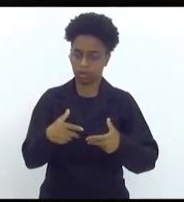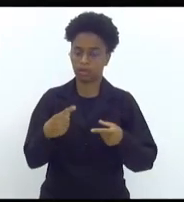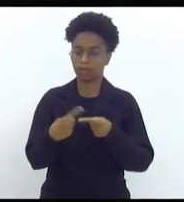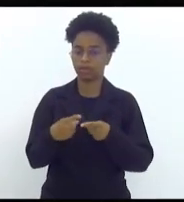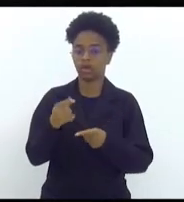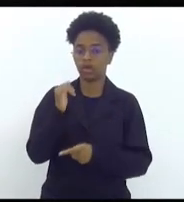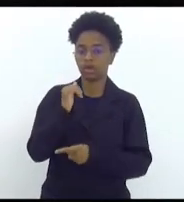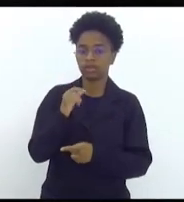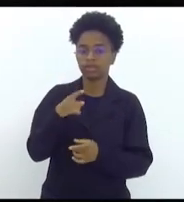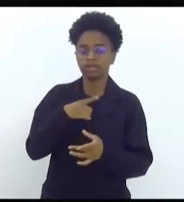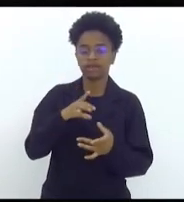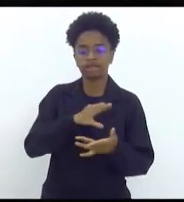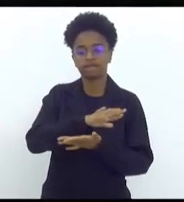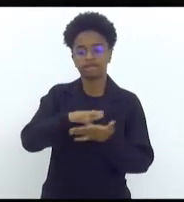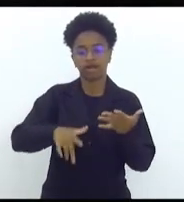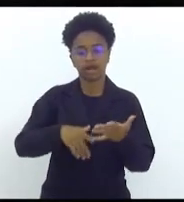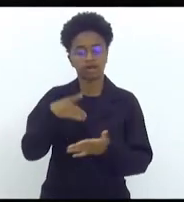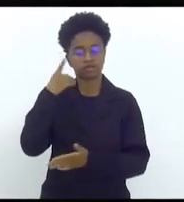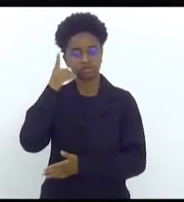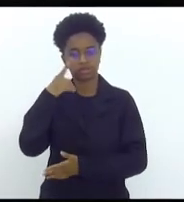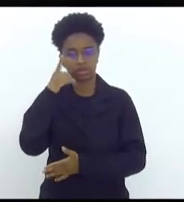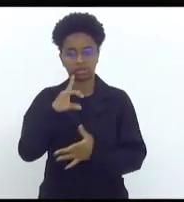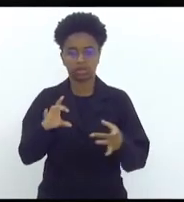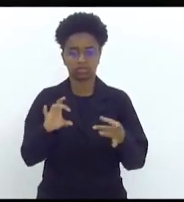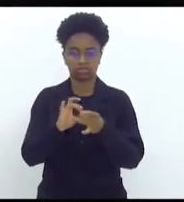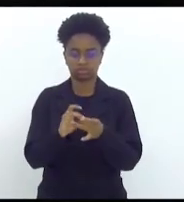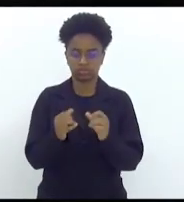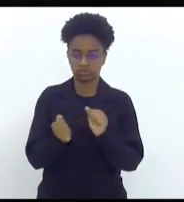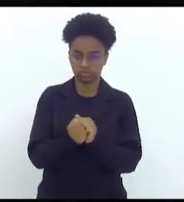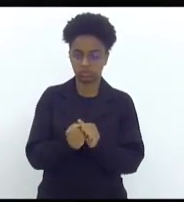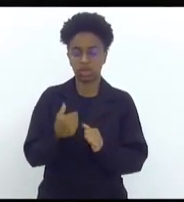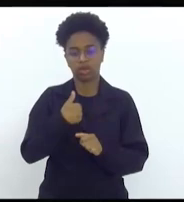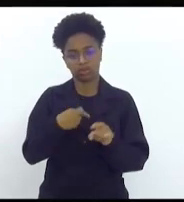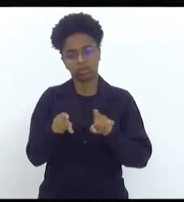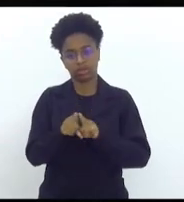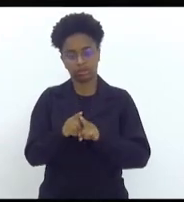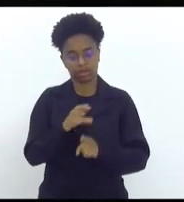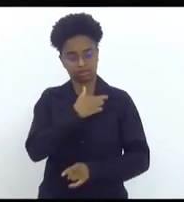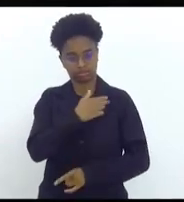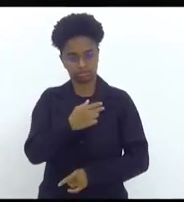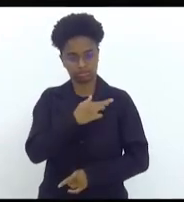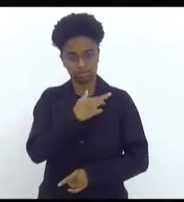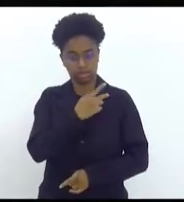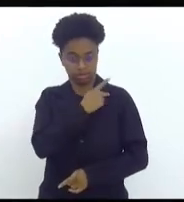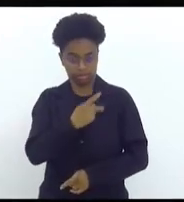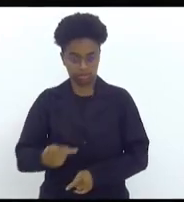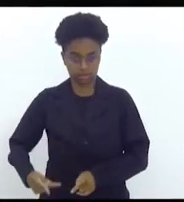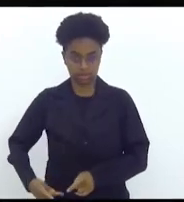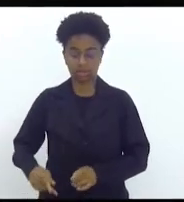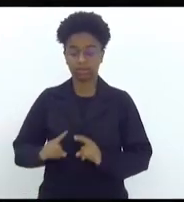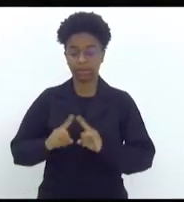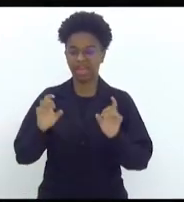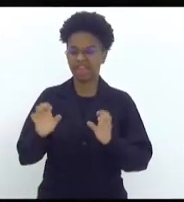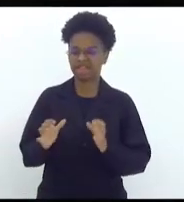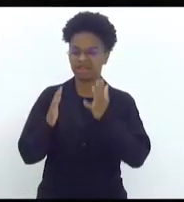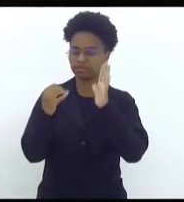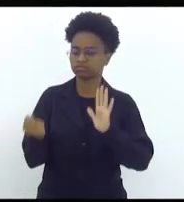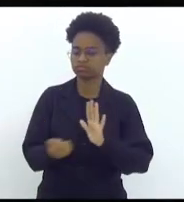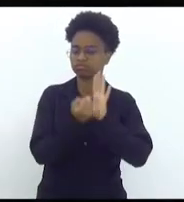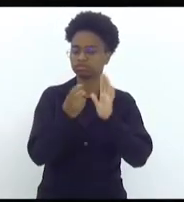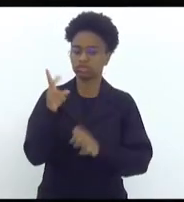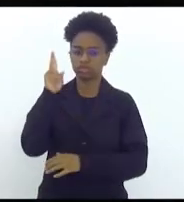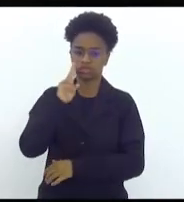conta aqui com diversos parlamentares na condução comigo à frente à Presidenta da frente foi um evento histórico